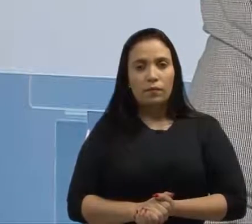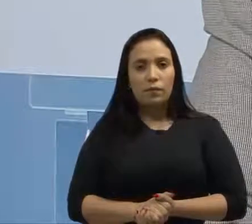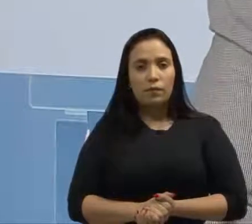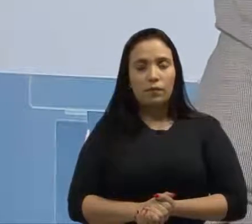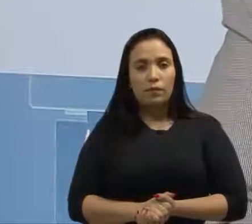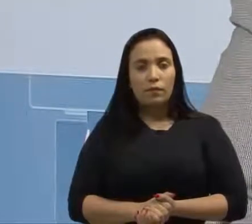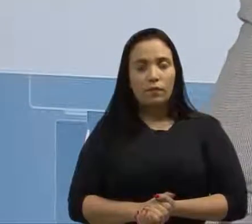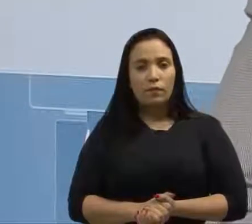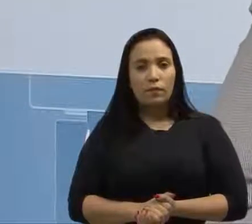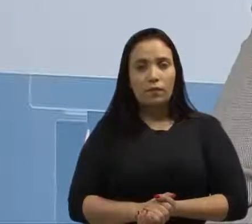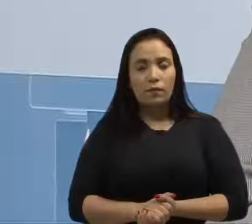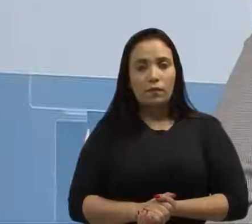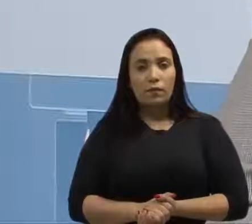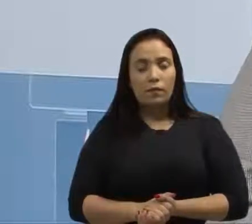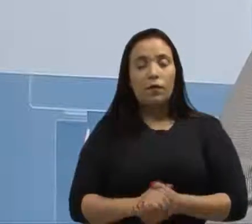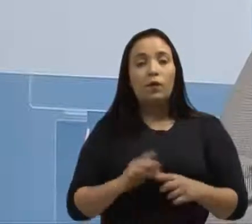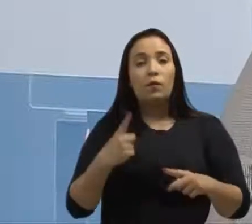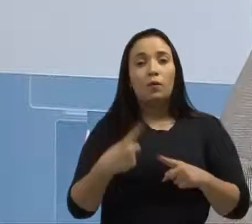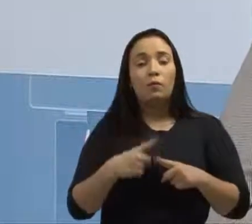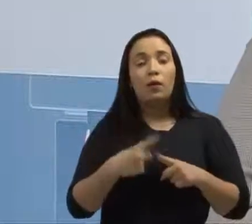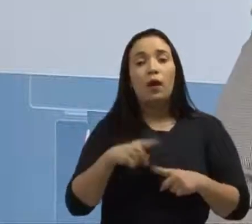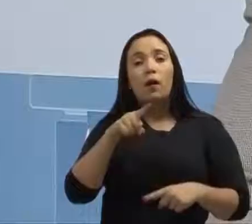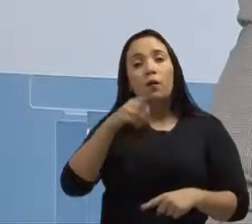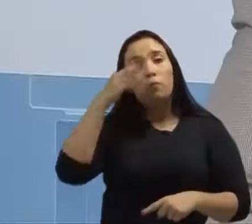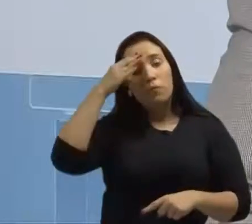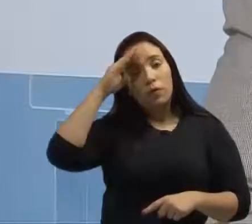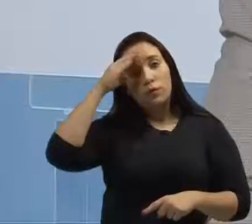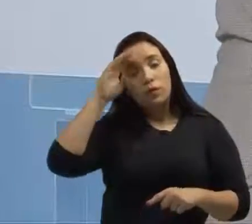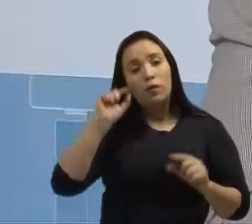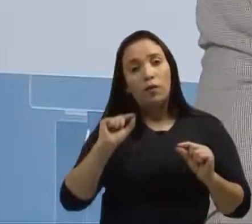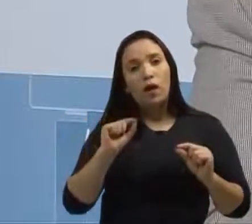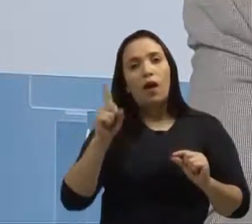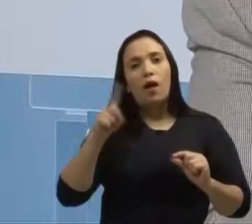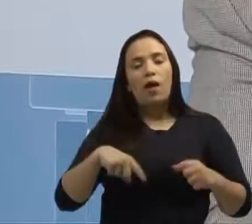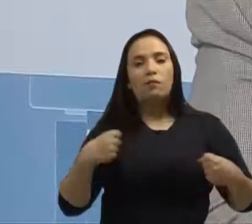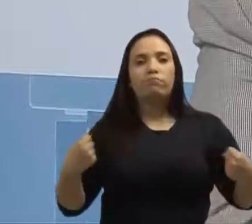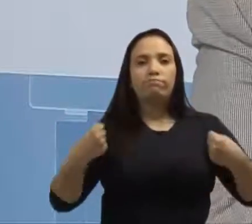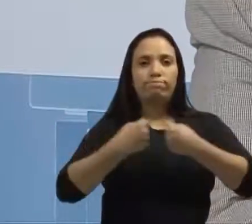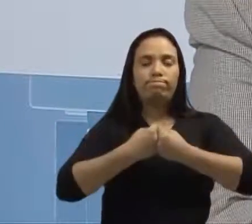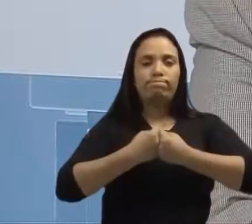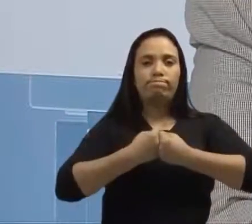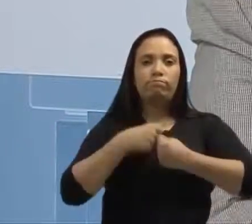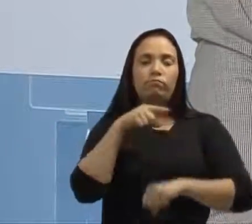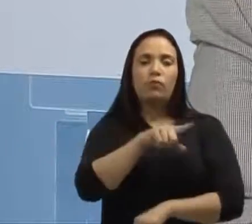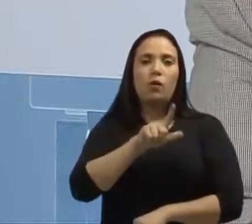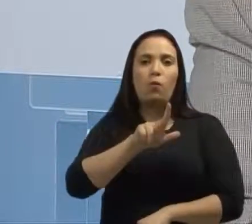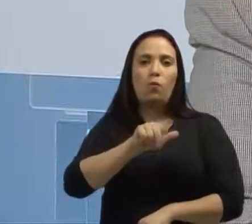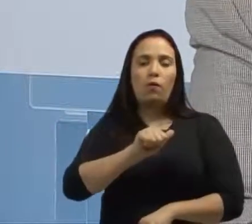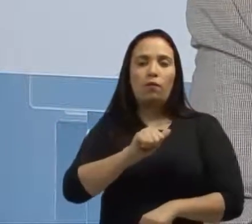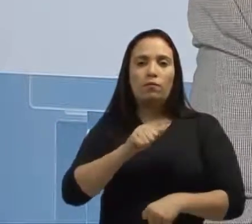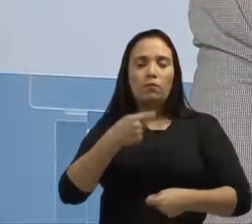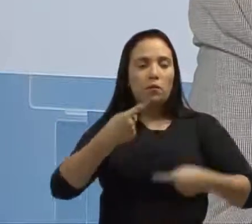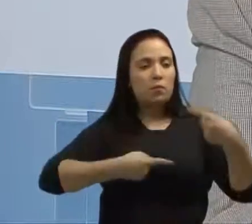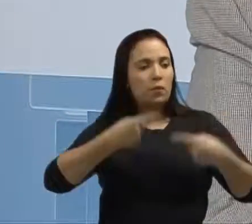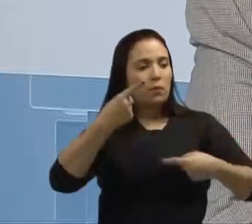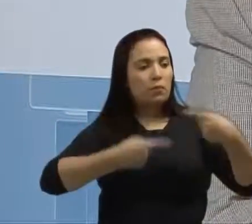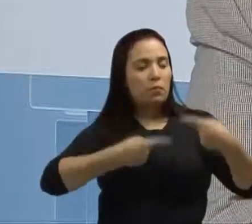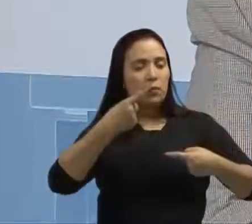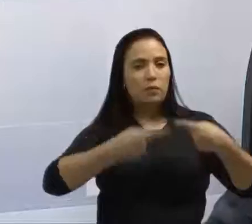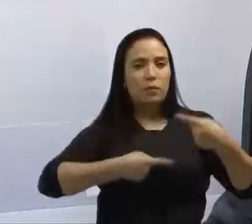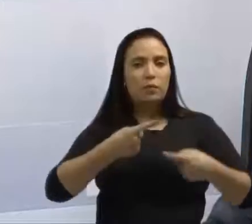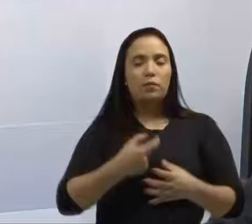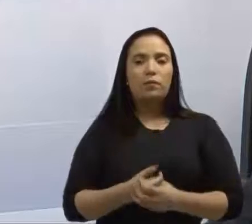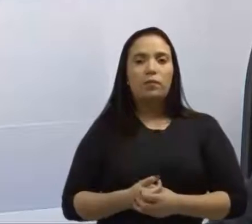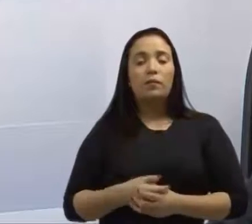na realidade, o combustível do Bolsonaro é o embate com o Lula, né? Né, Luiz? Sem